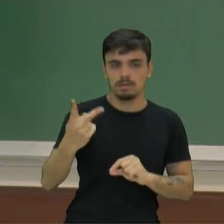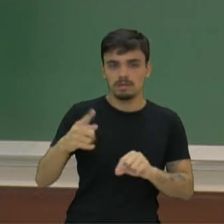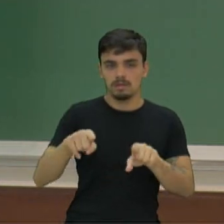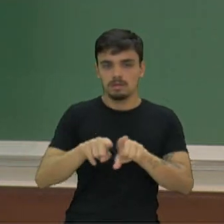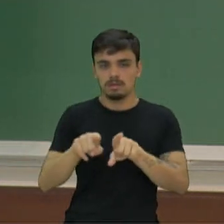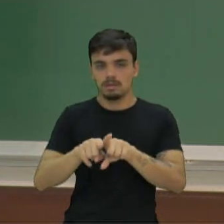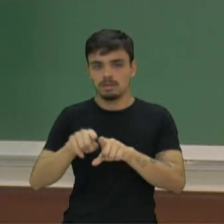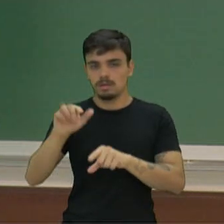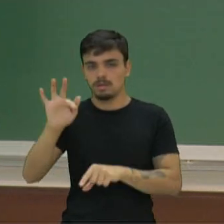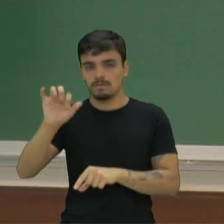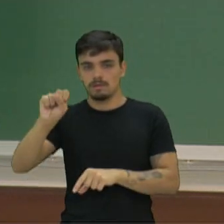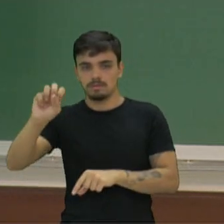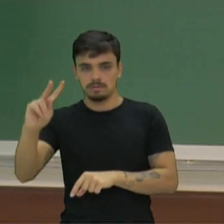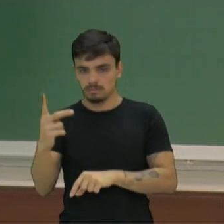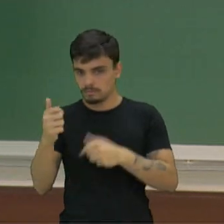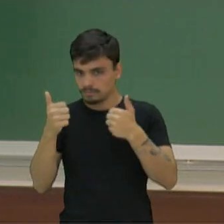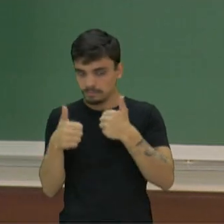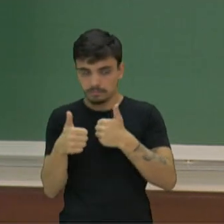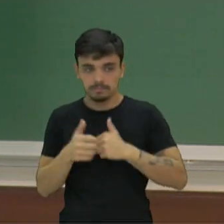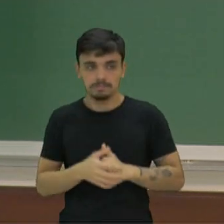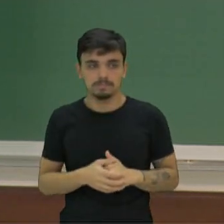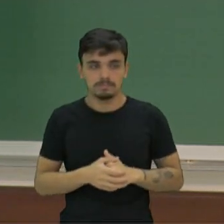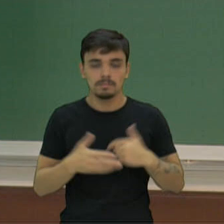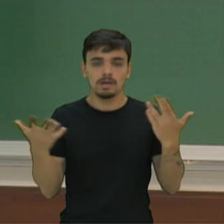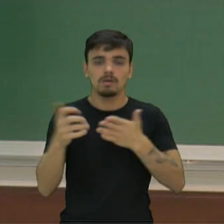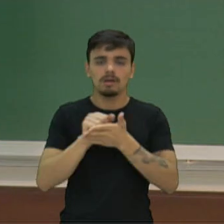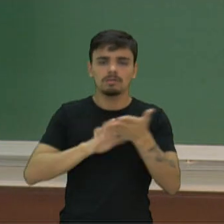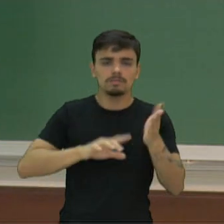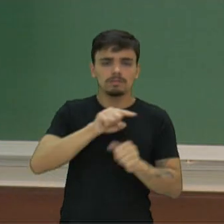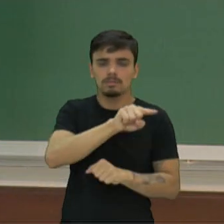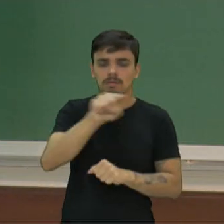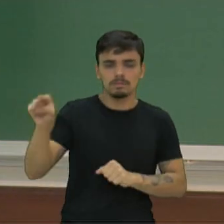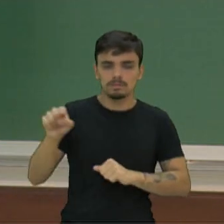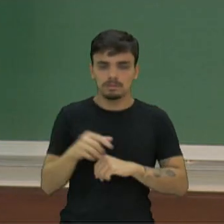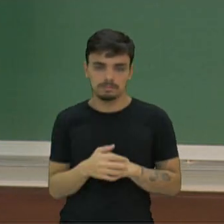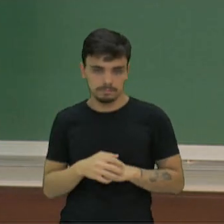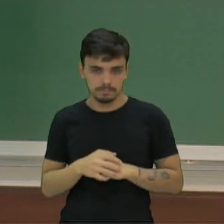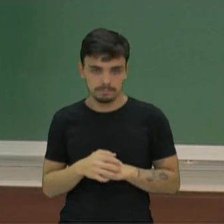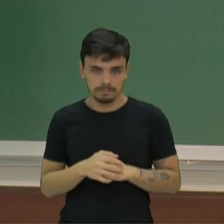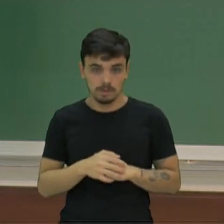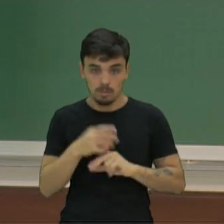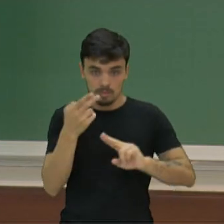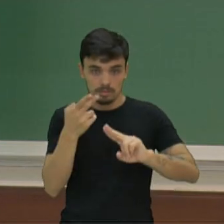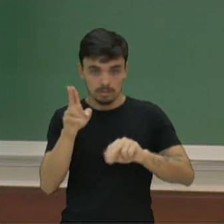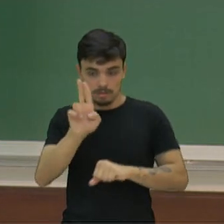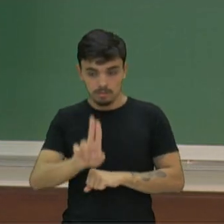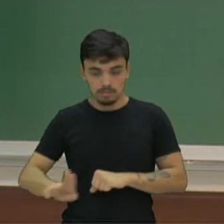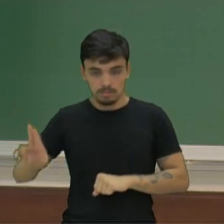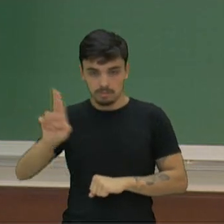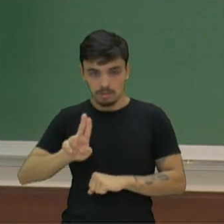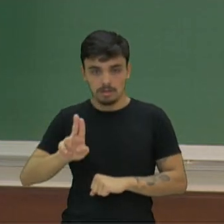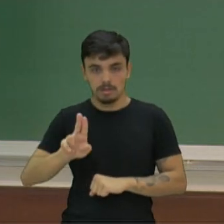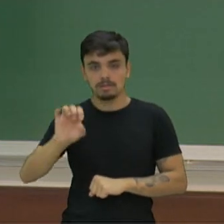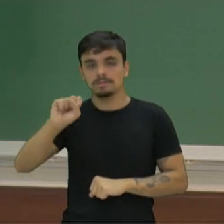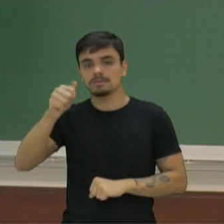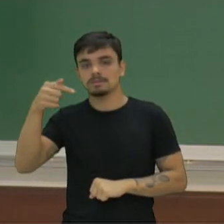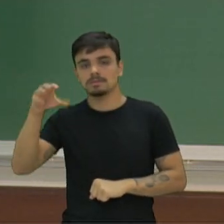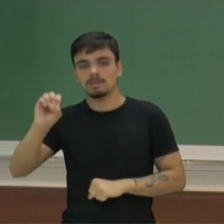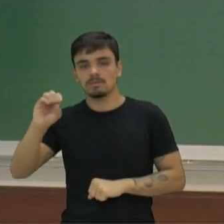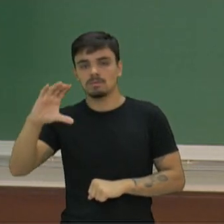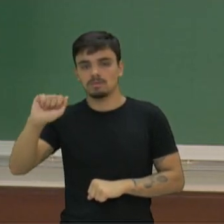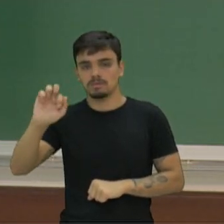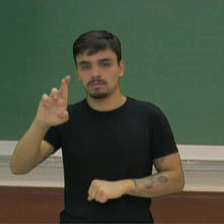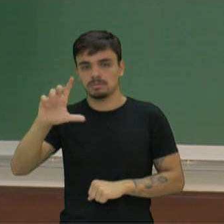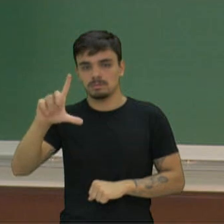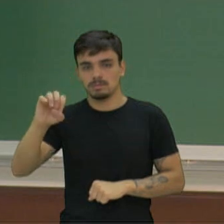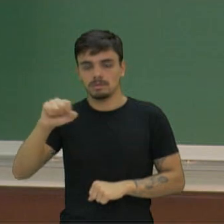e FSH. Um exercício para vocês aí, gente, da Universidade Federal de São Carlos. Eles partem de